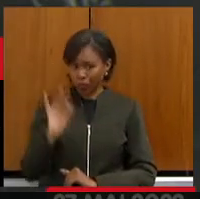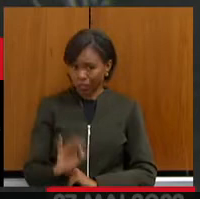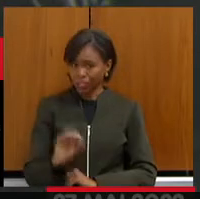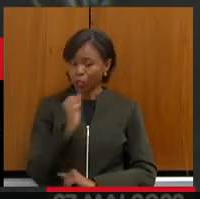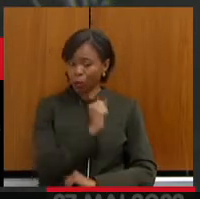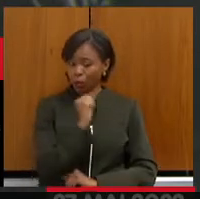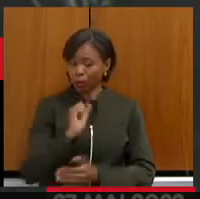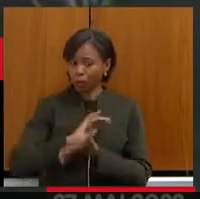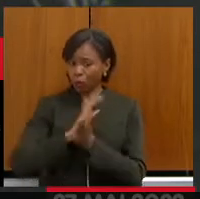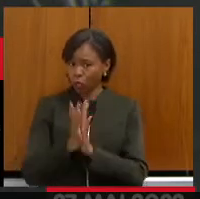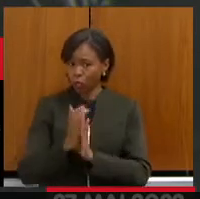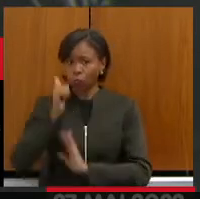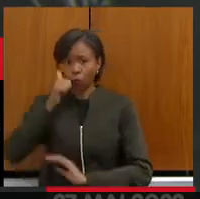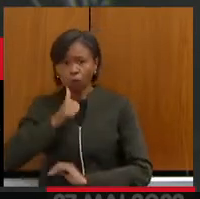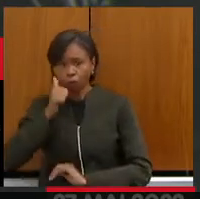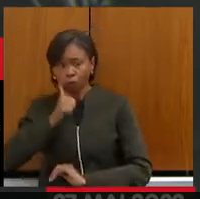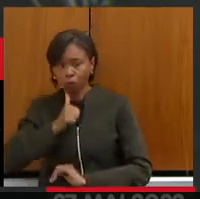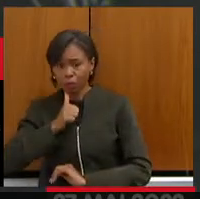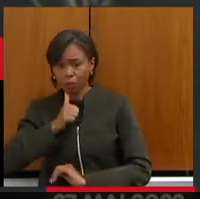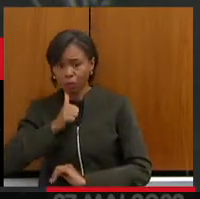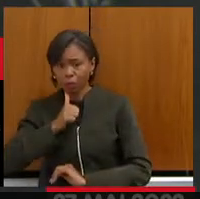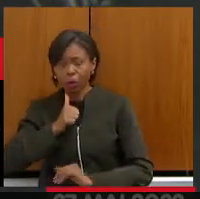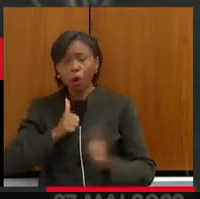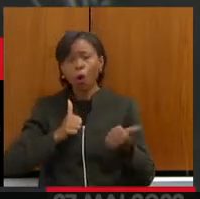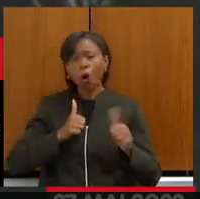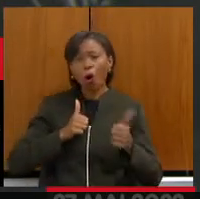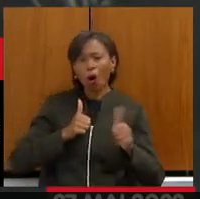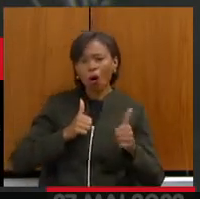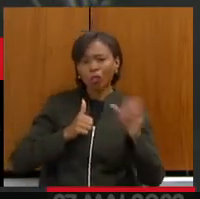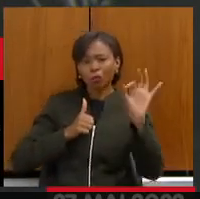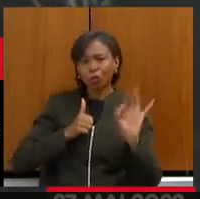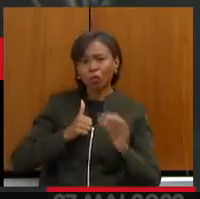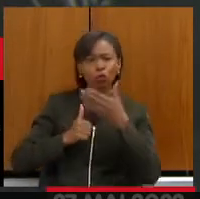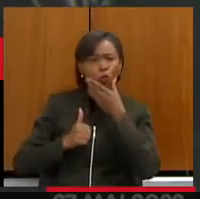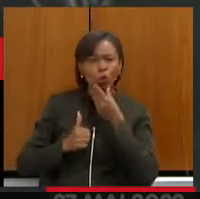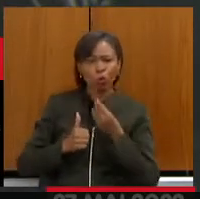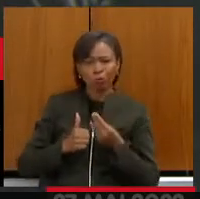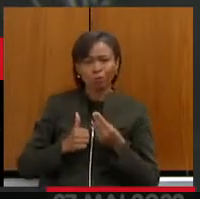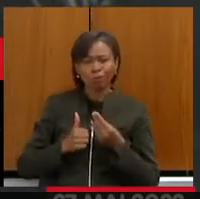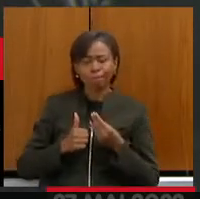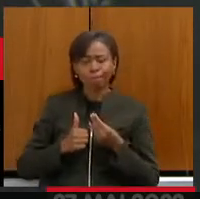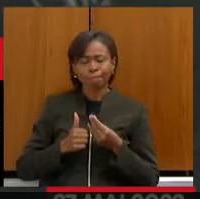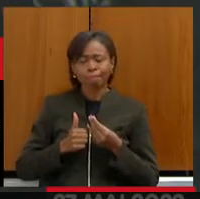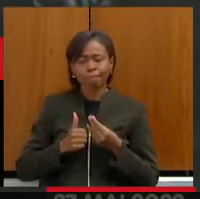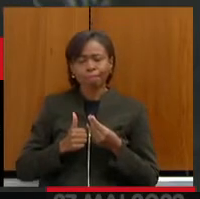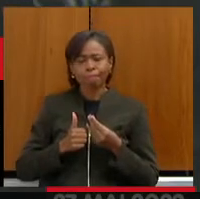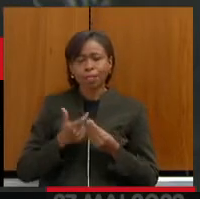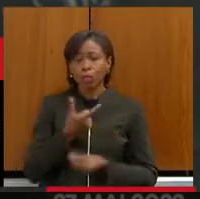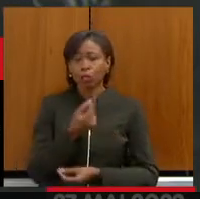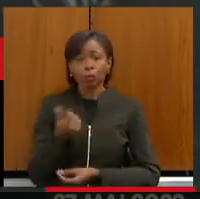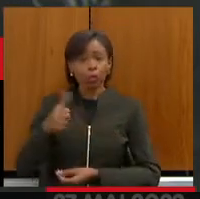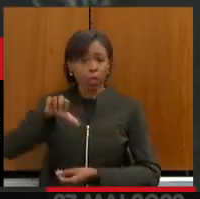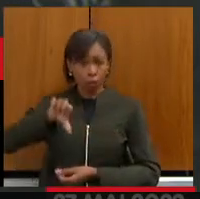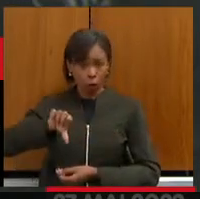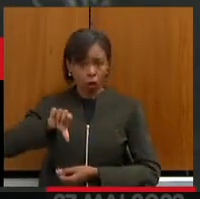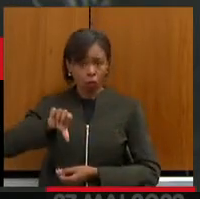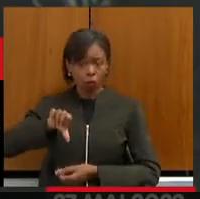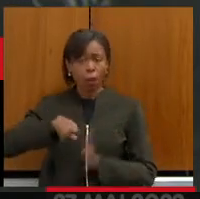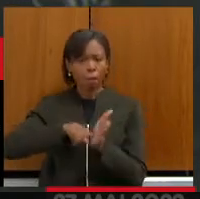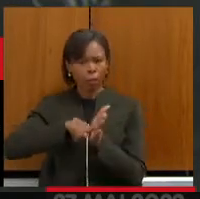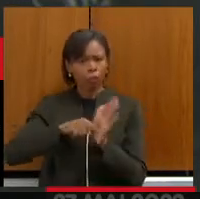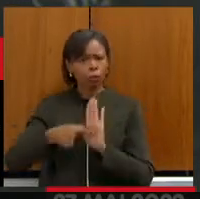e 11,2 de homens quem quiser acordo com o atlas da violência em 2019